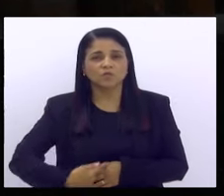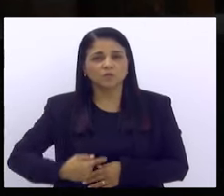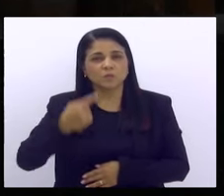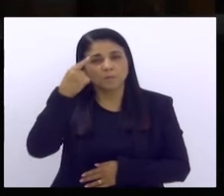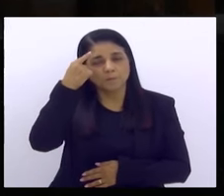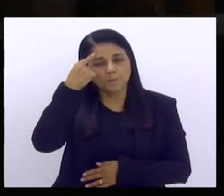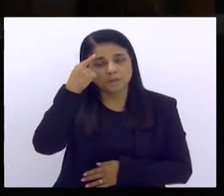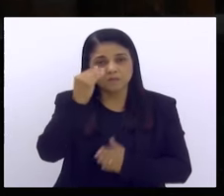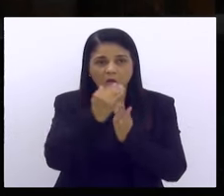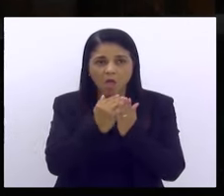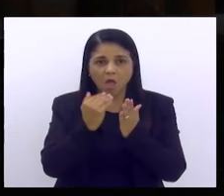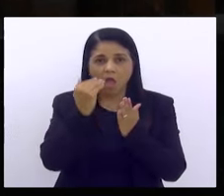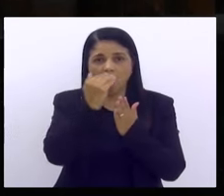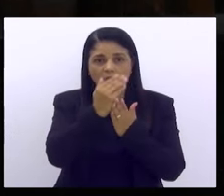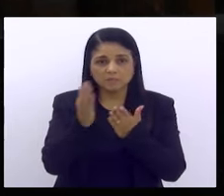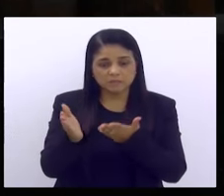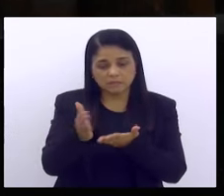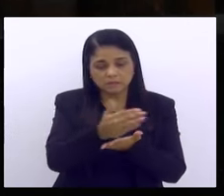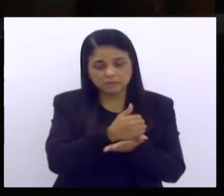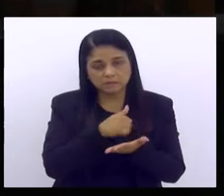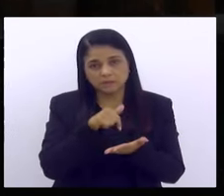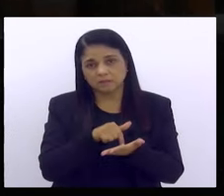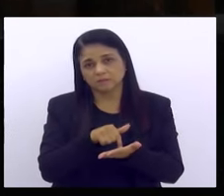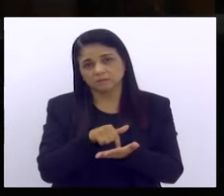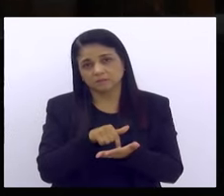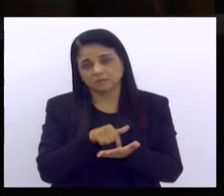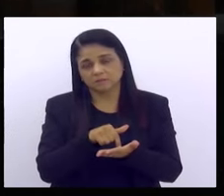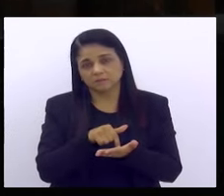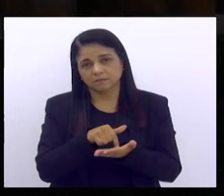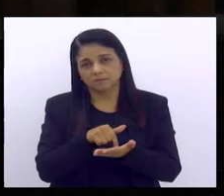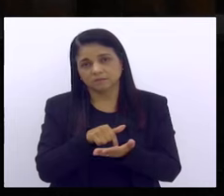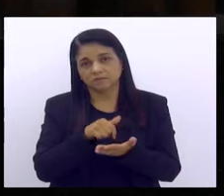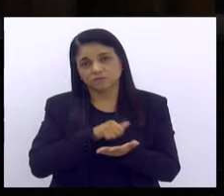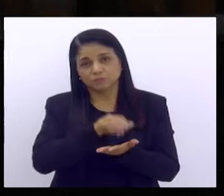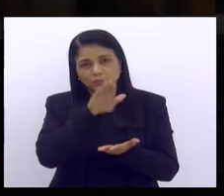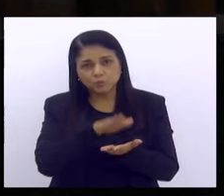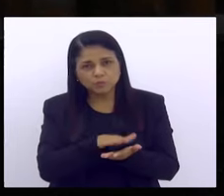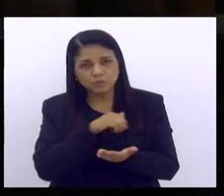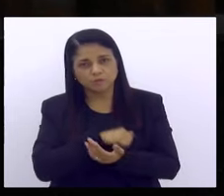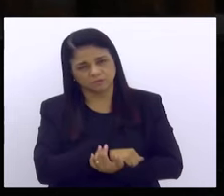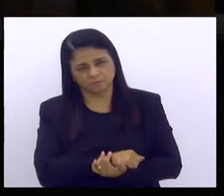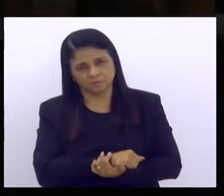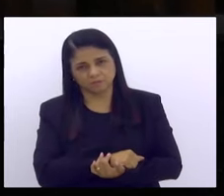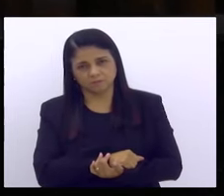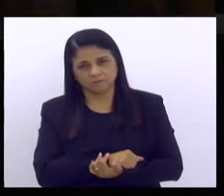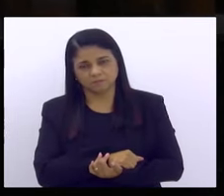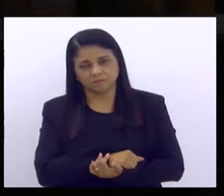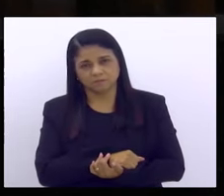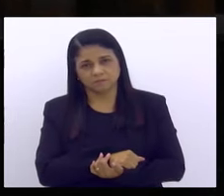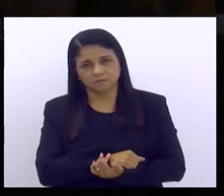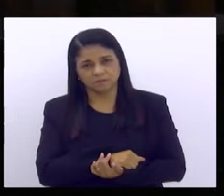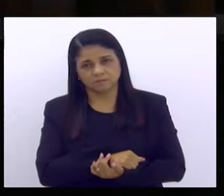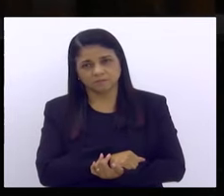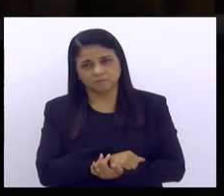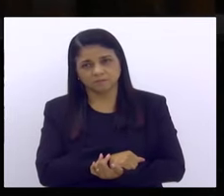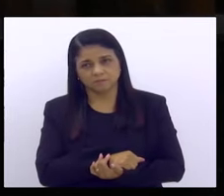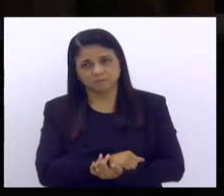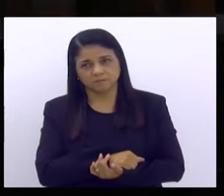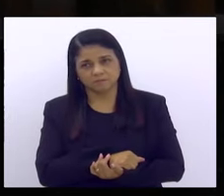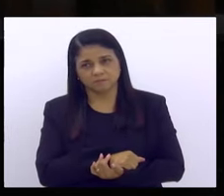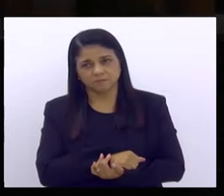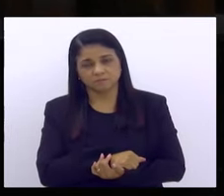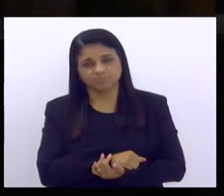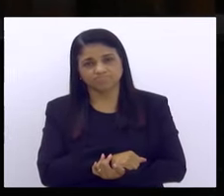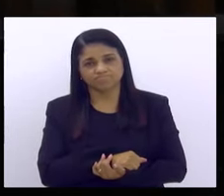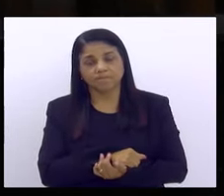em aumentar receitas de multas. Porque